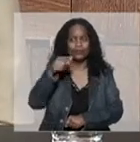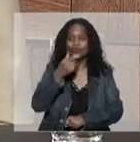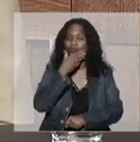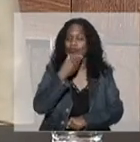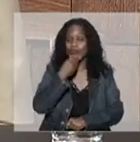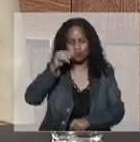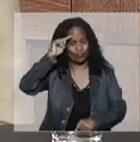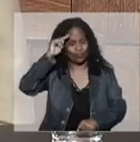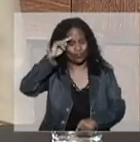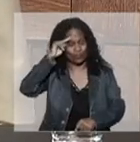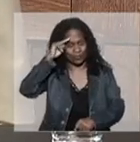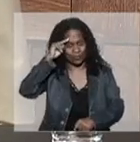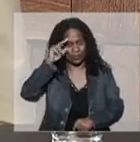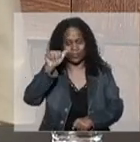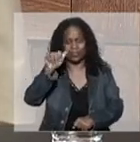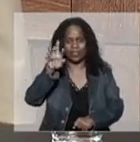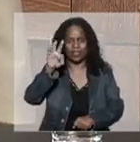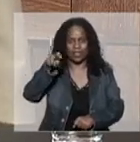um gerente.